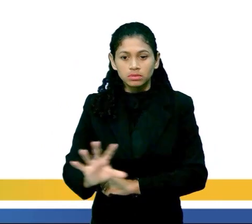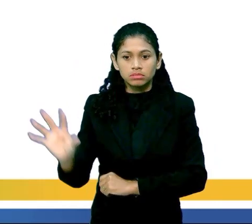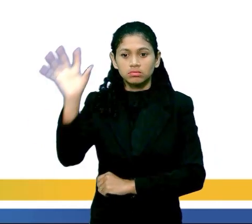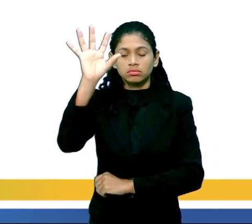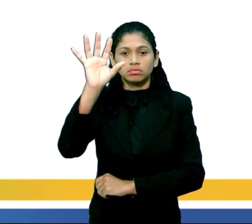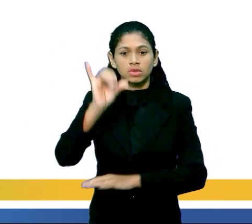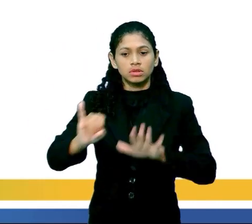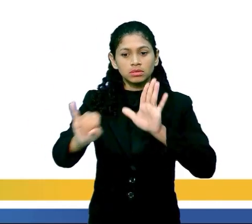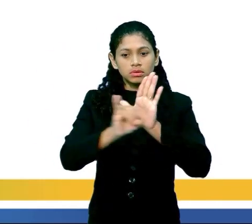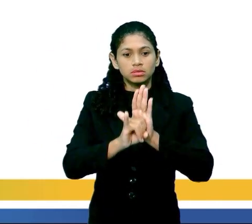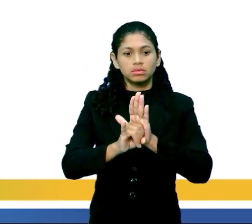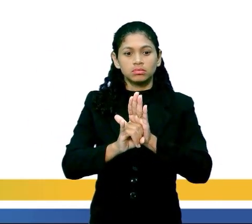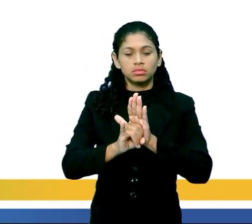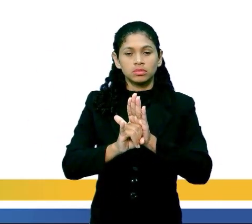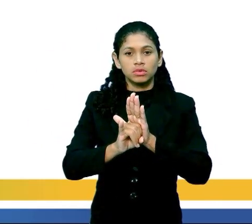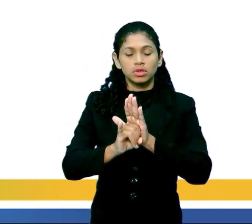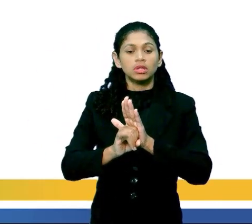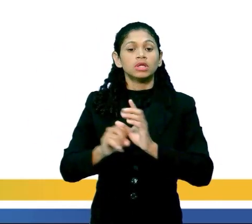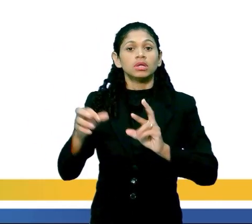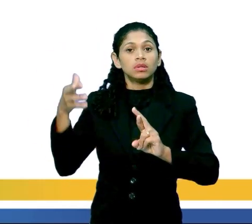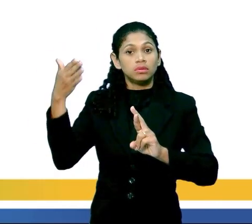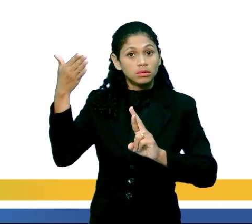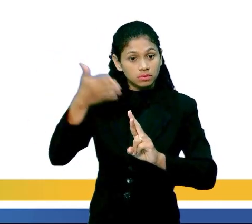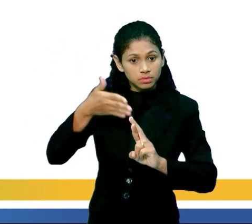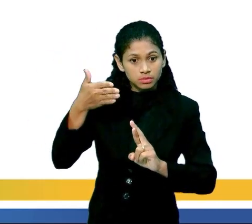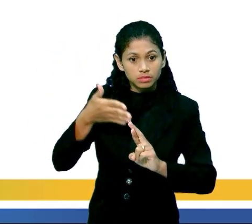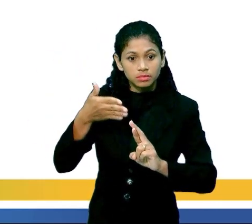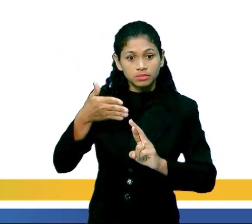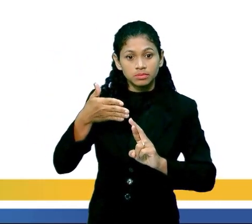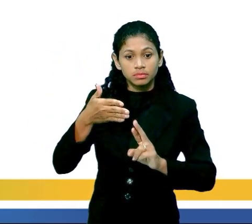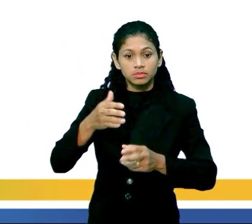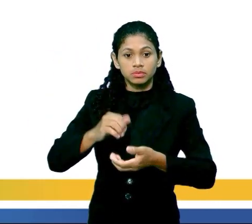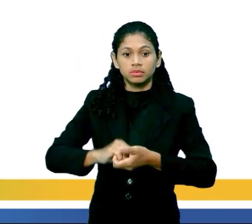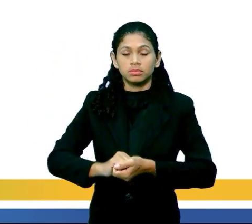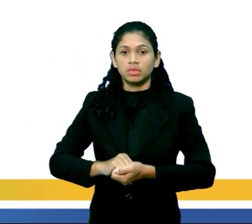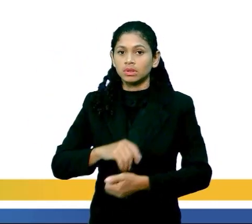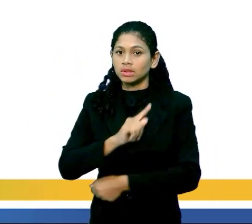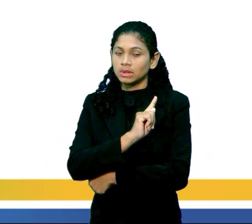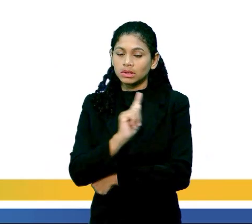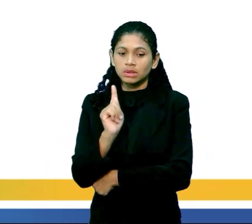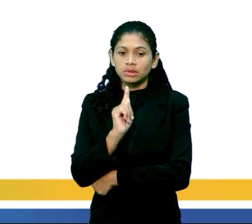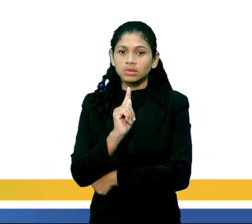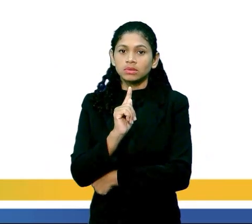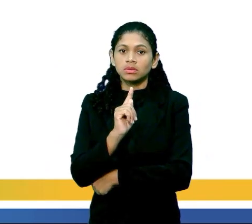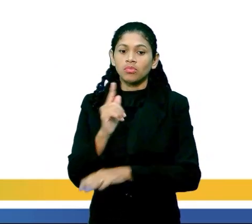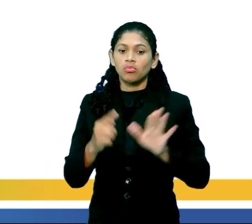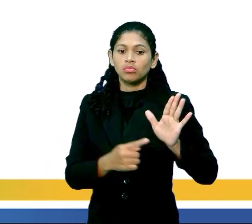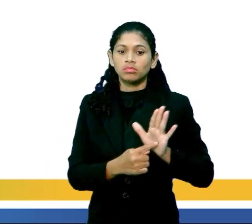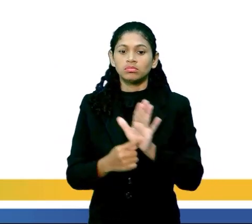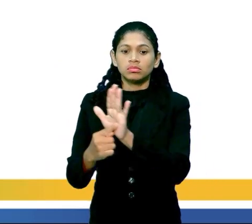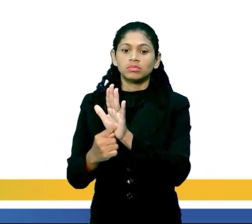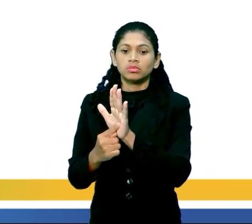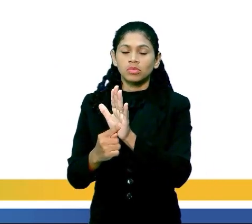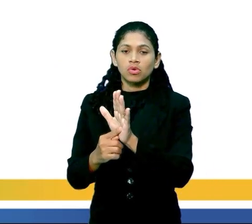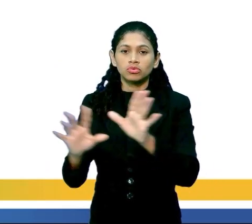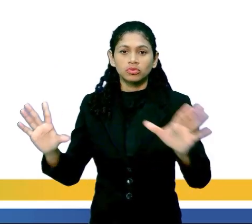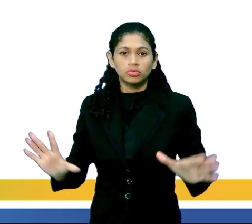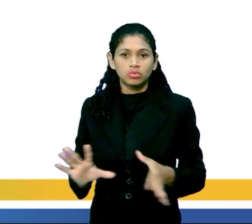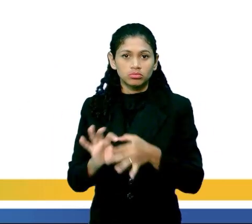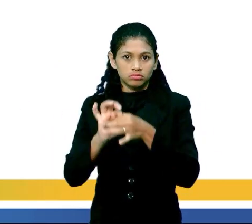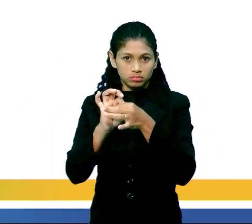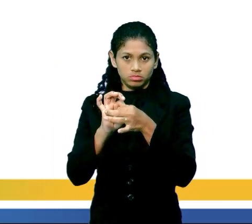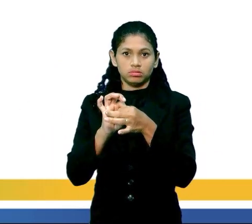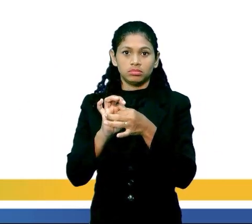territorializados, identitários e de autoridade não proporciona laços de solidariedade.